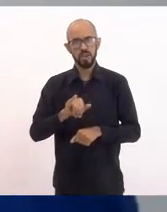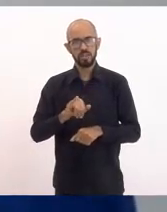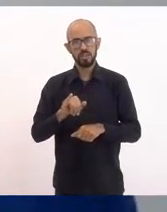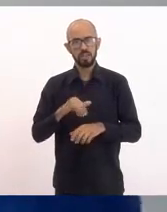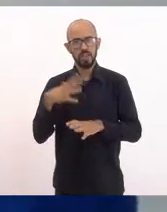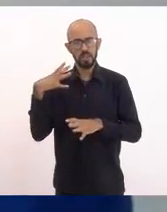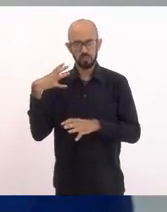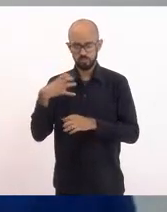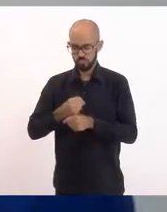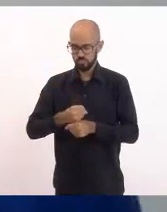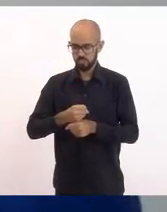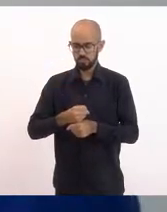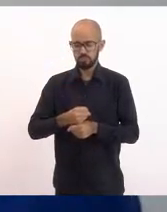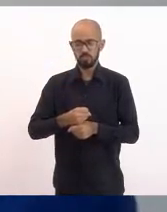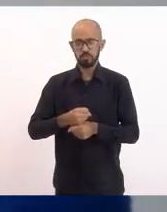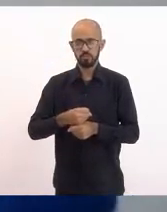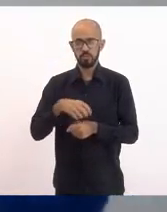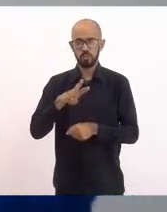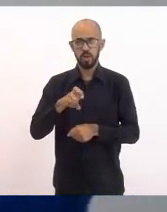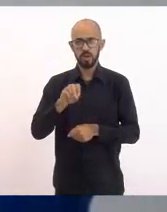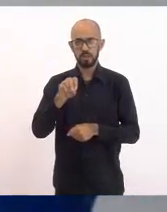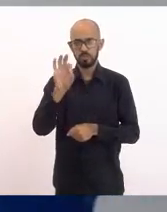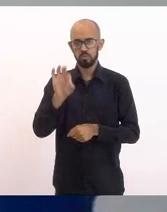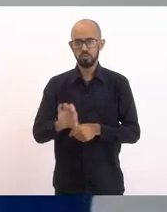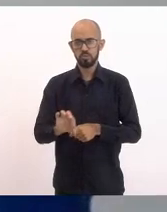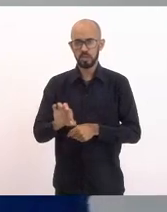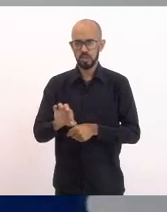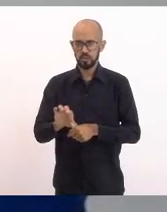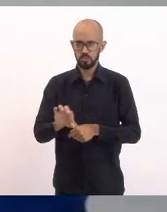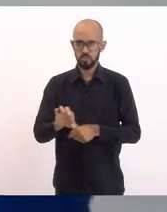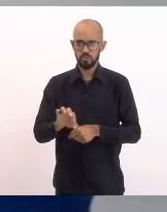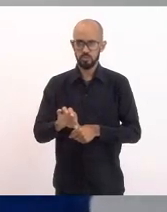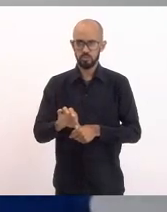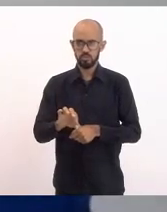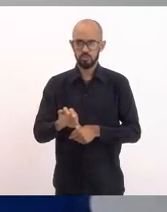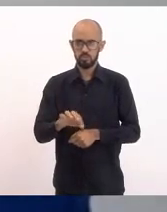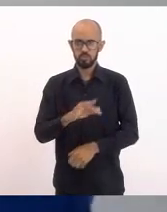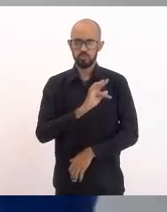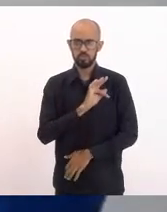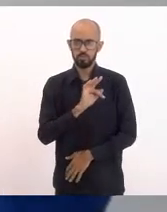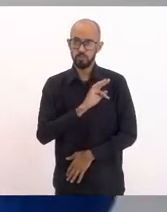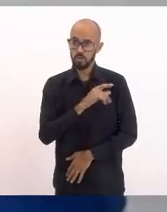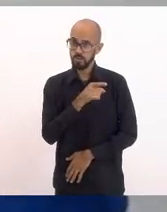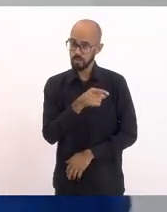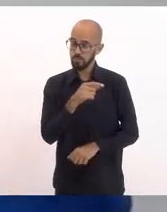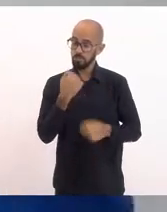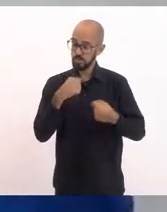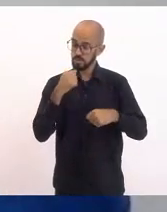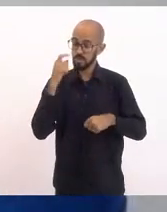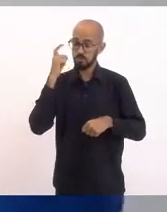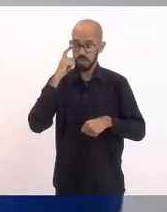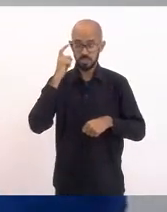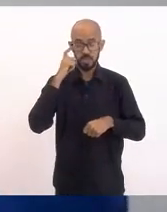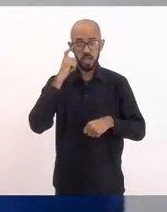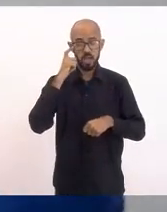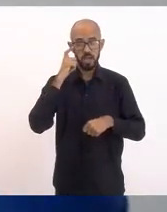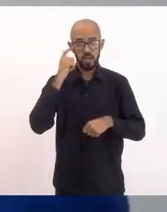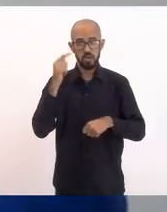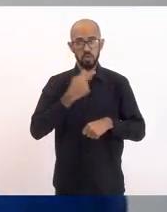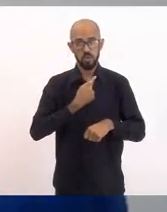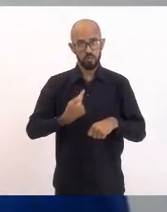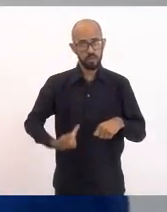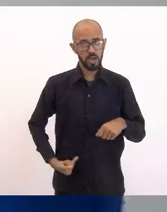somar tudo, agora já no mês de fevereiro, na sua conta policial militar. Está na hora de refletir um pouquinho. O governador,